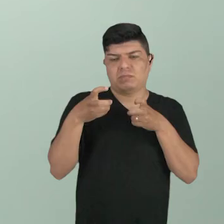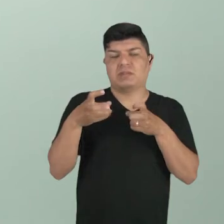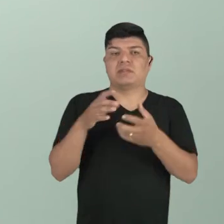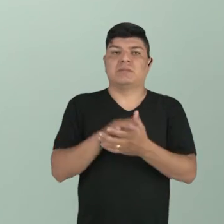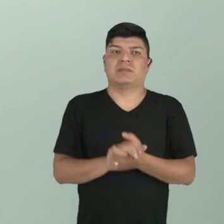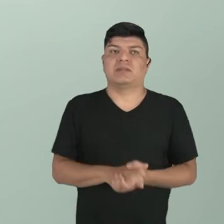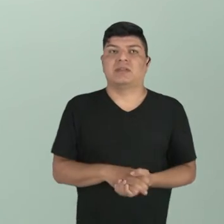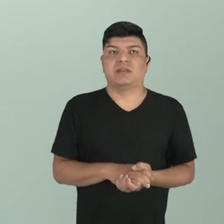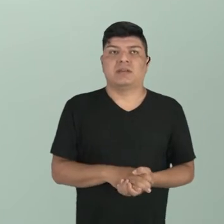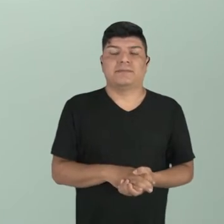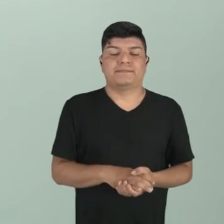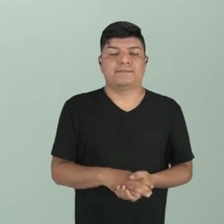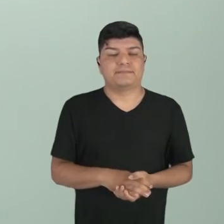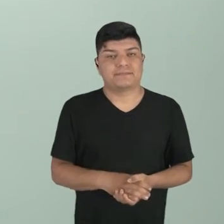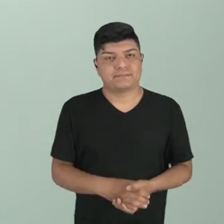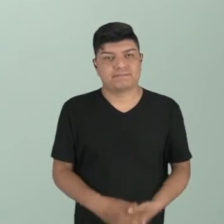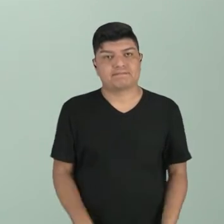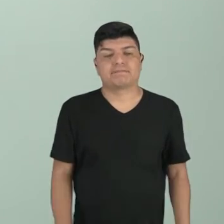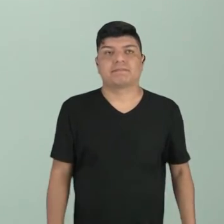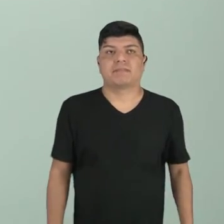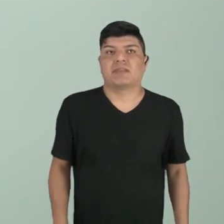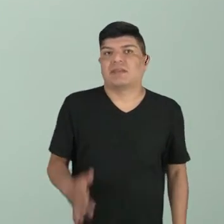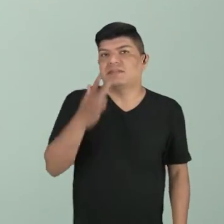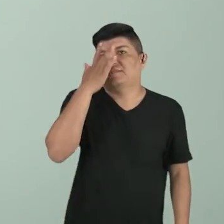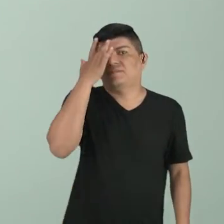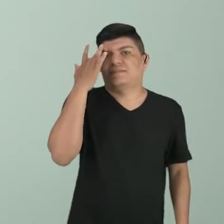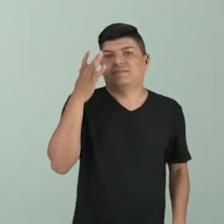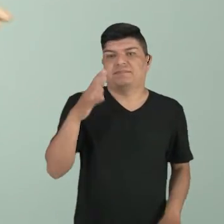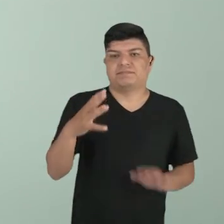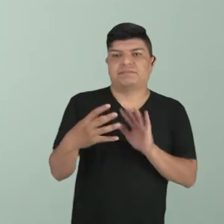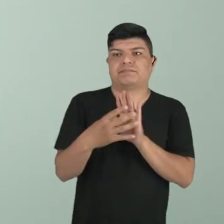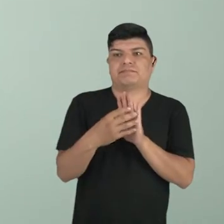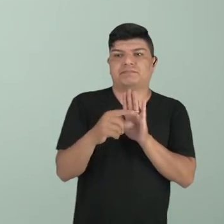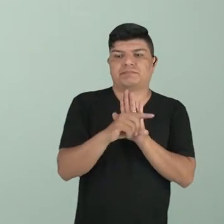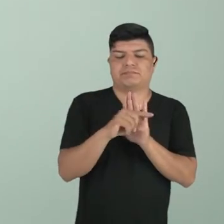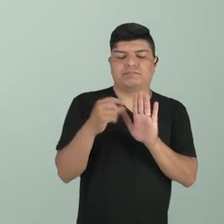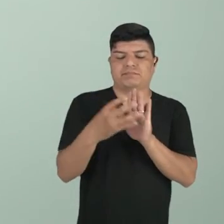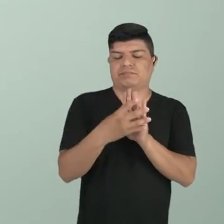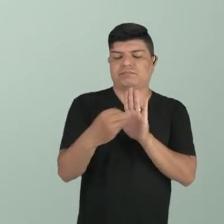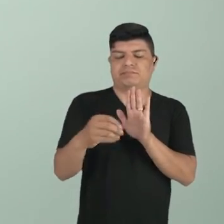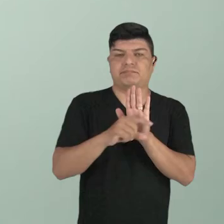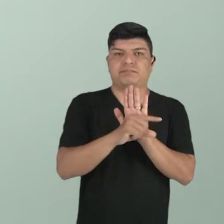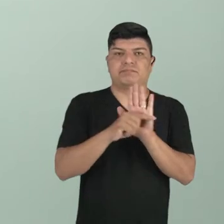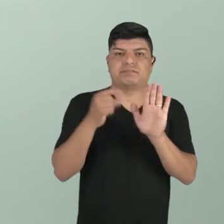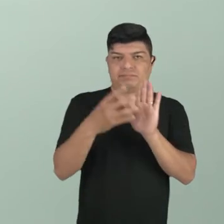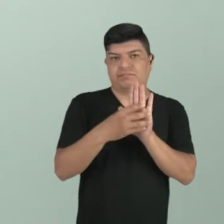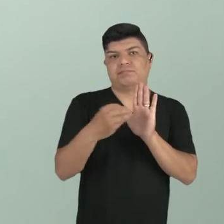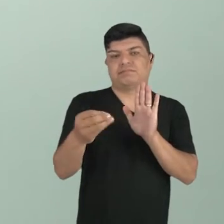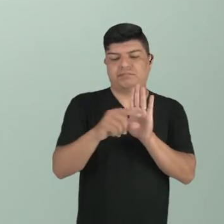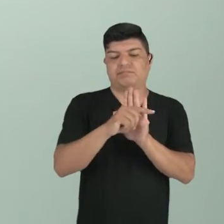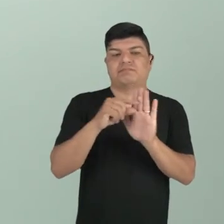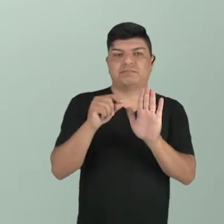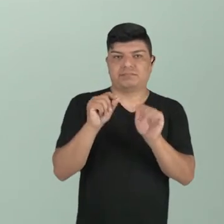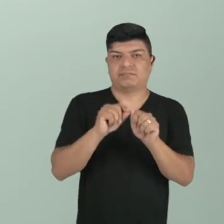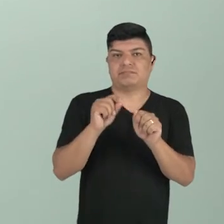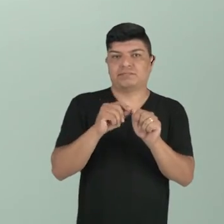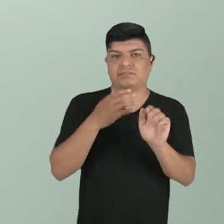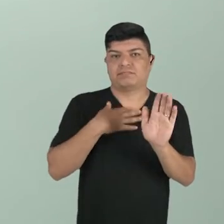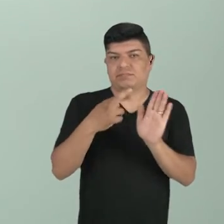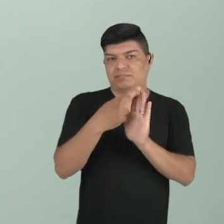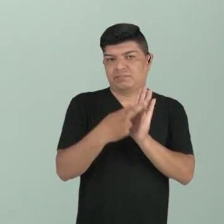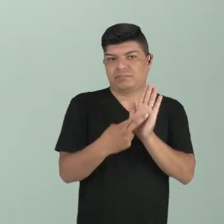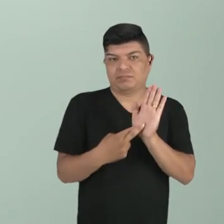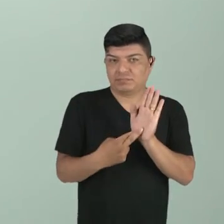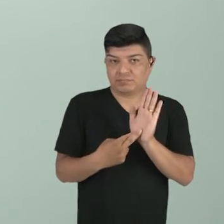noção. Aí a pessoa pega, não, vou pegar um trecho daqui, vou pegar o trecho dali, pronto, fazer minha redação. Não, se